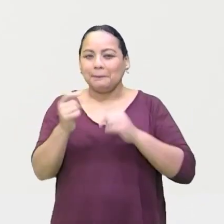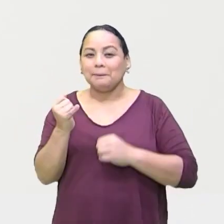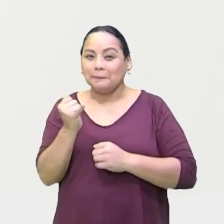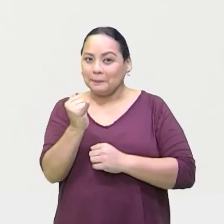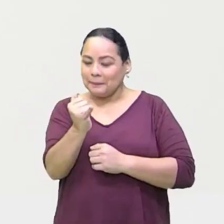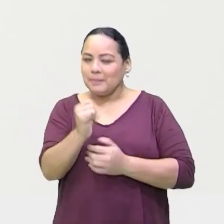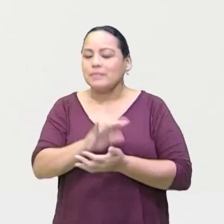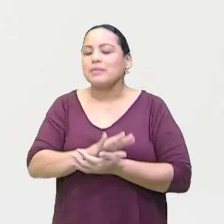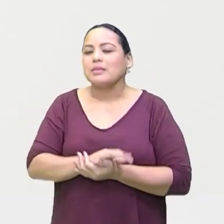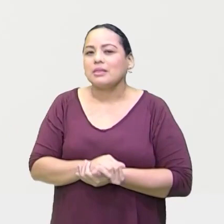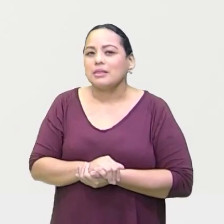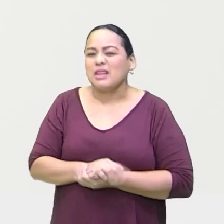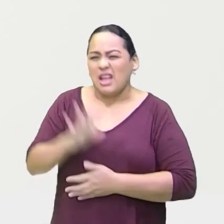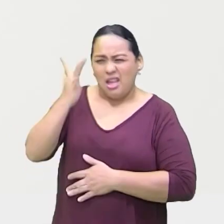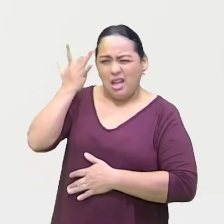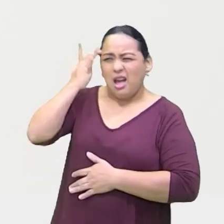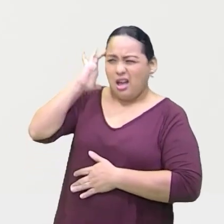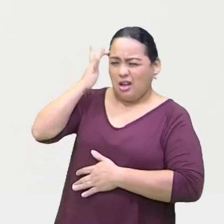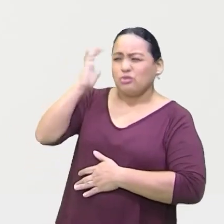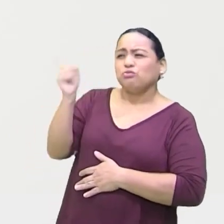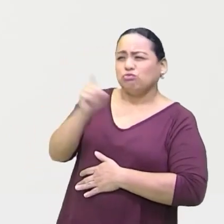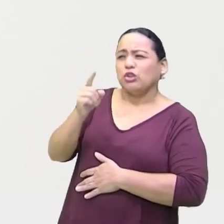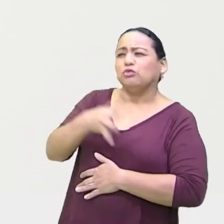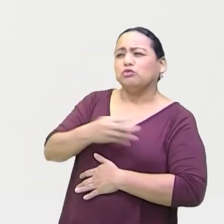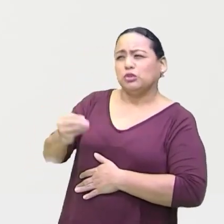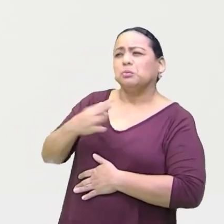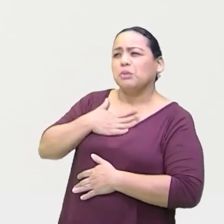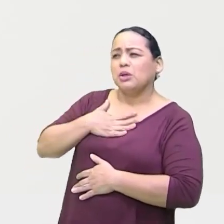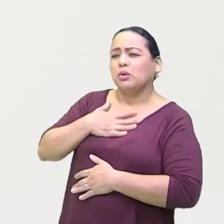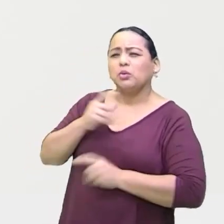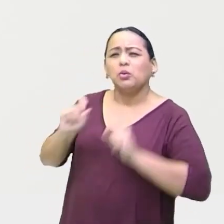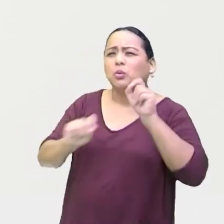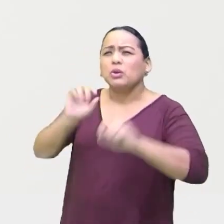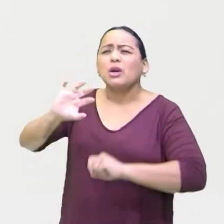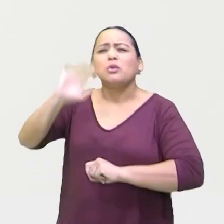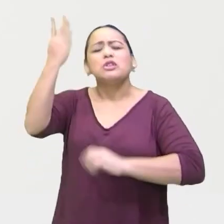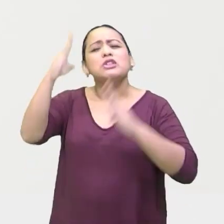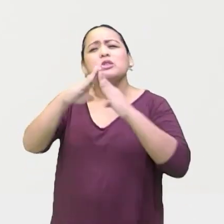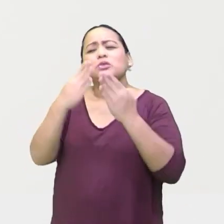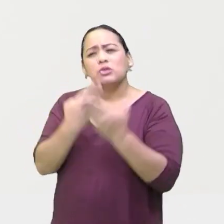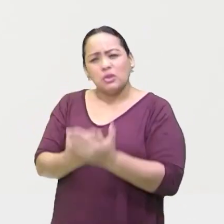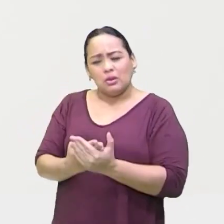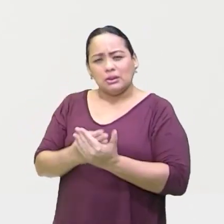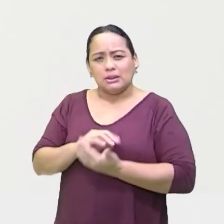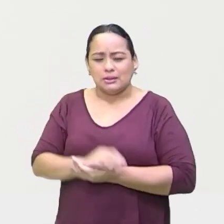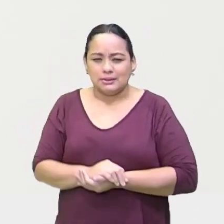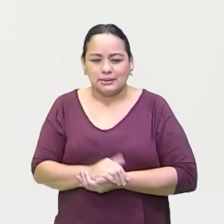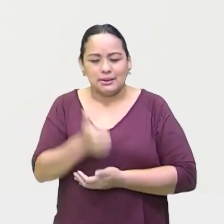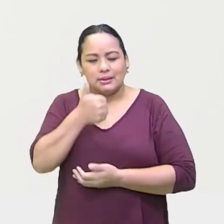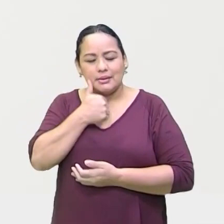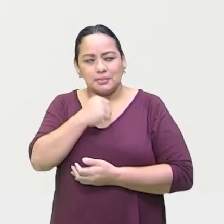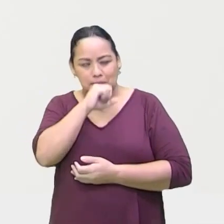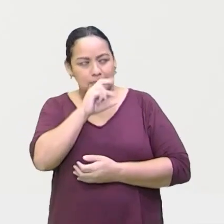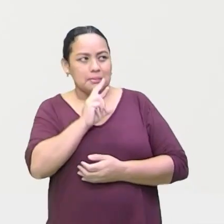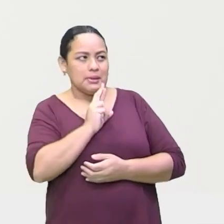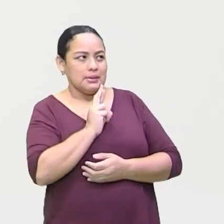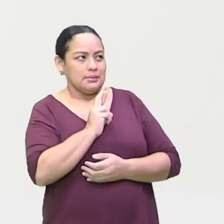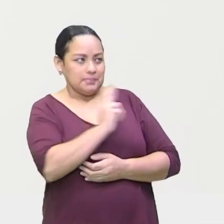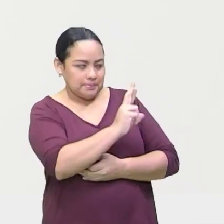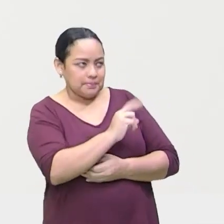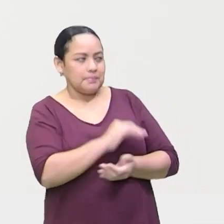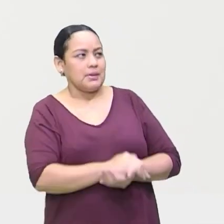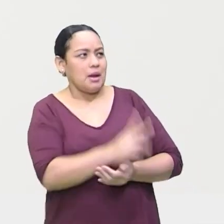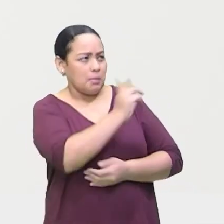assim, acho que não, meu filho. O que aconteceu na escola? Mãe, a